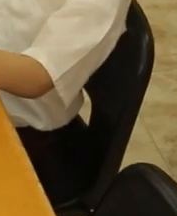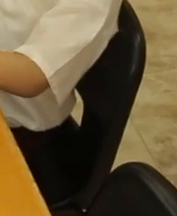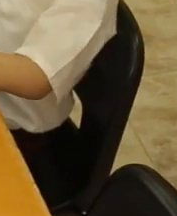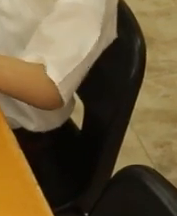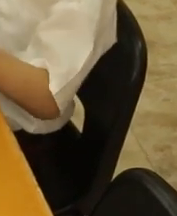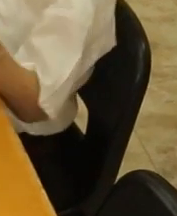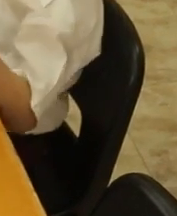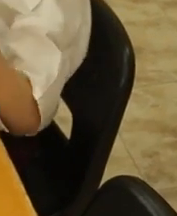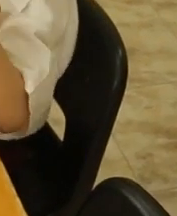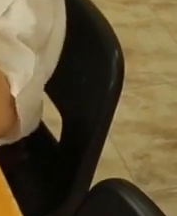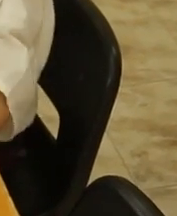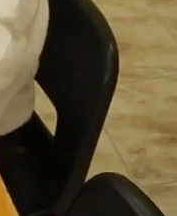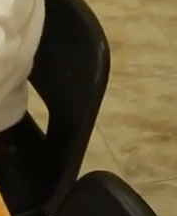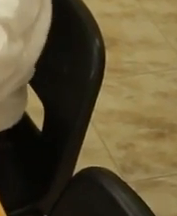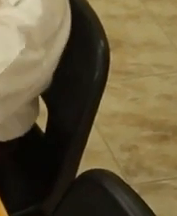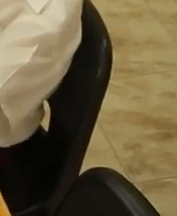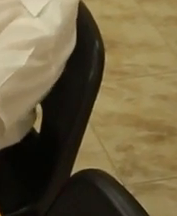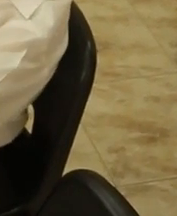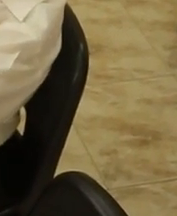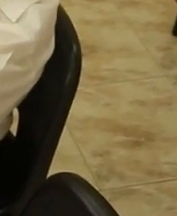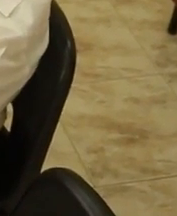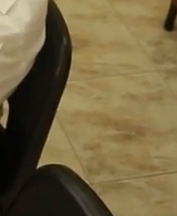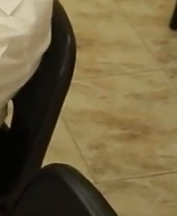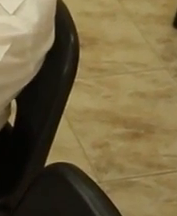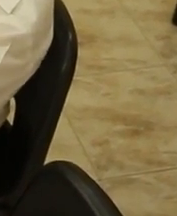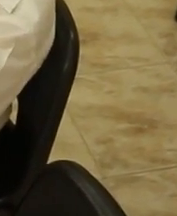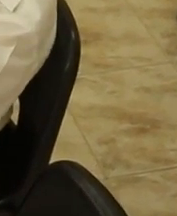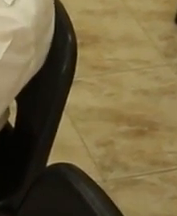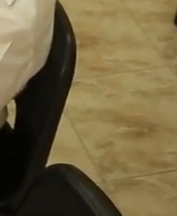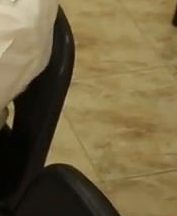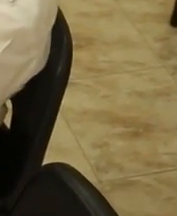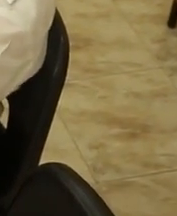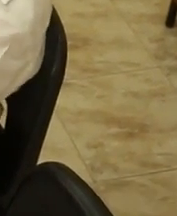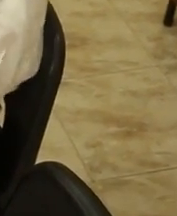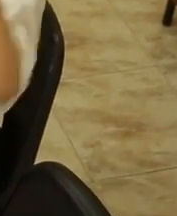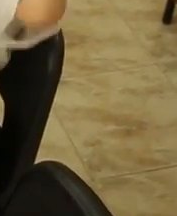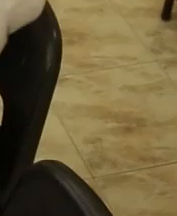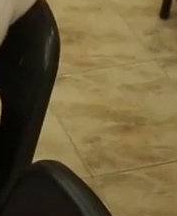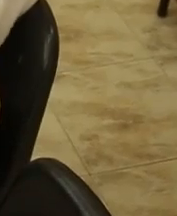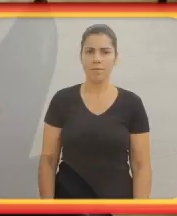Vamos associar. Vamos a associar.